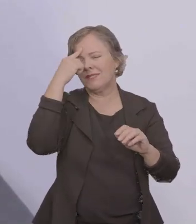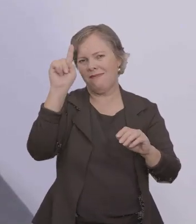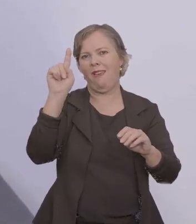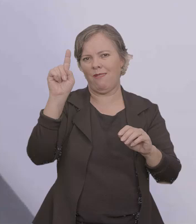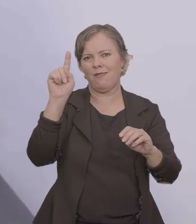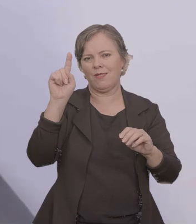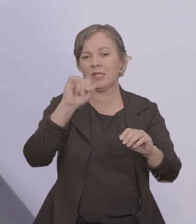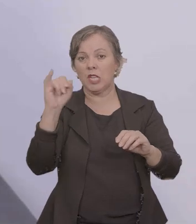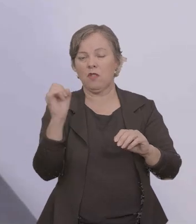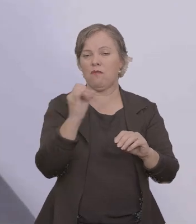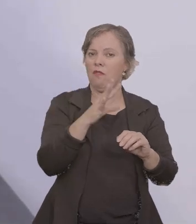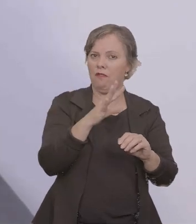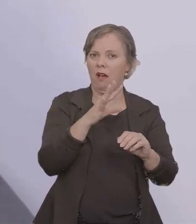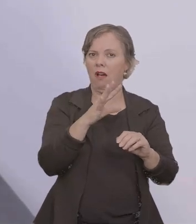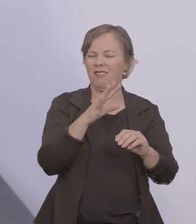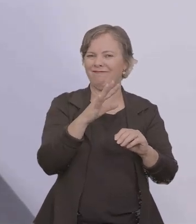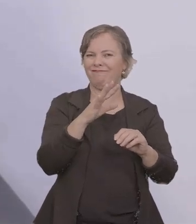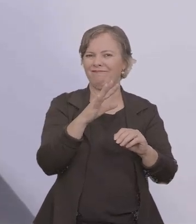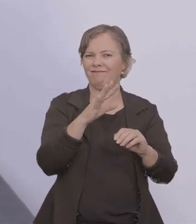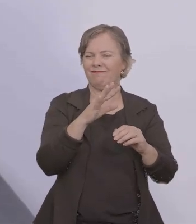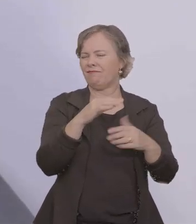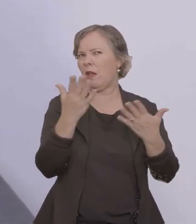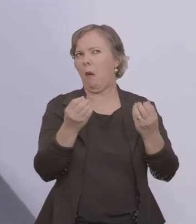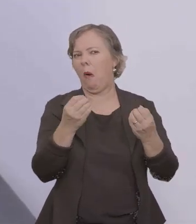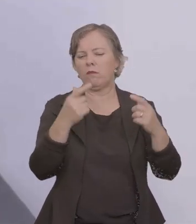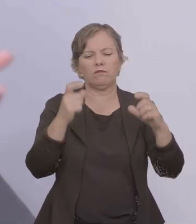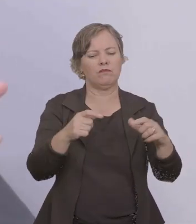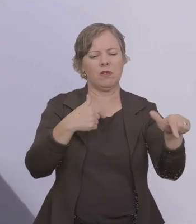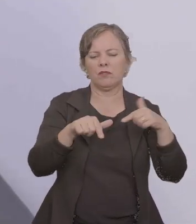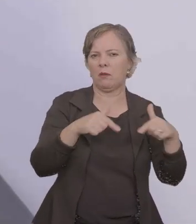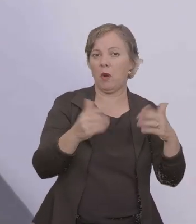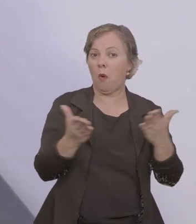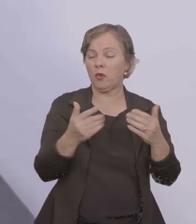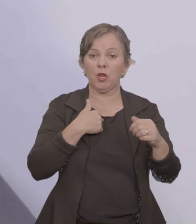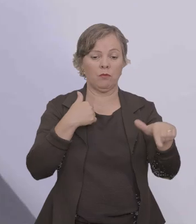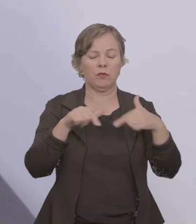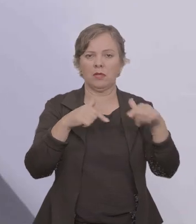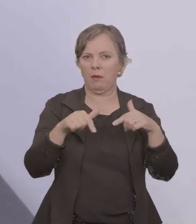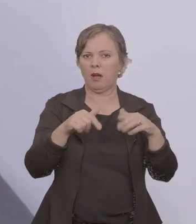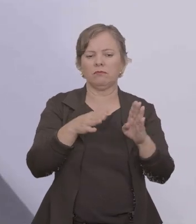ideias, inovar, né, em determinado ramo. Hoje